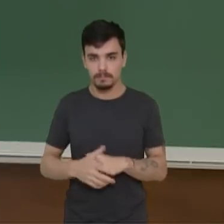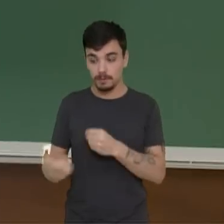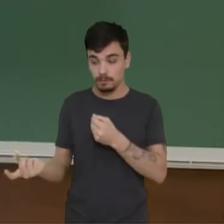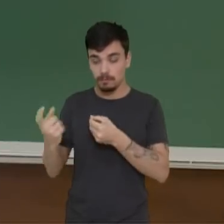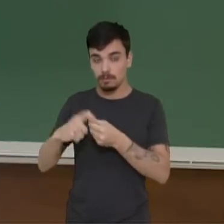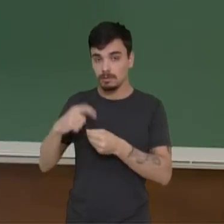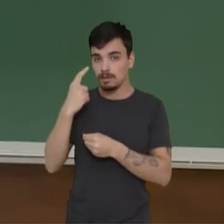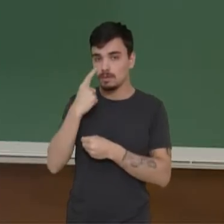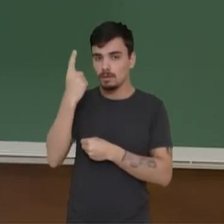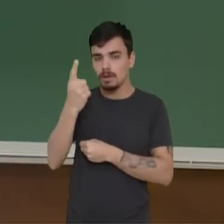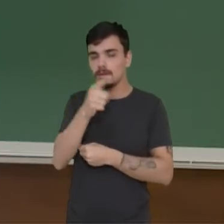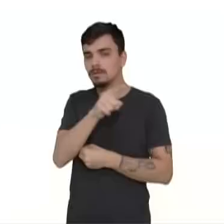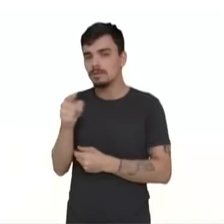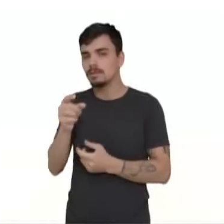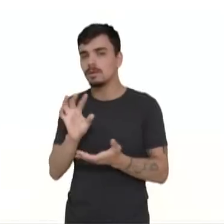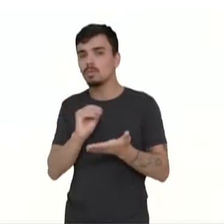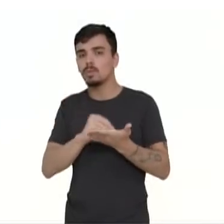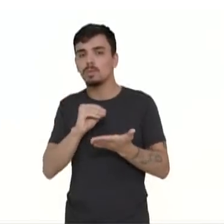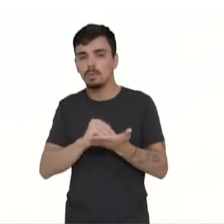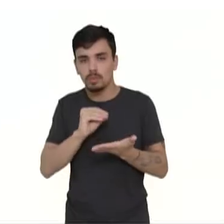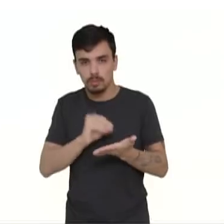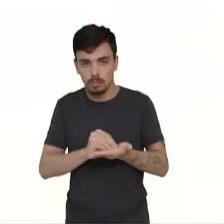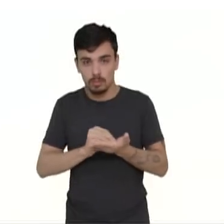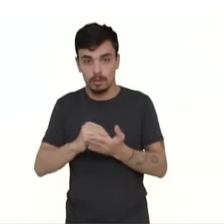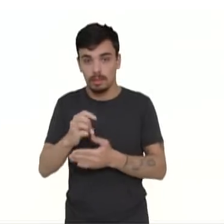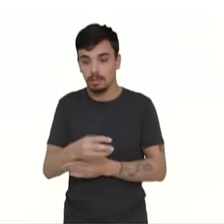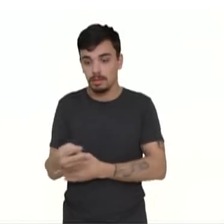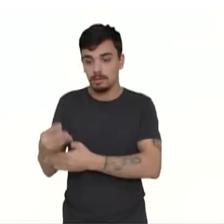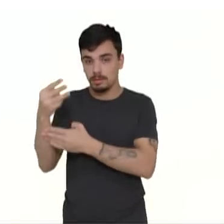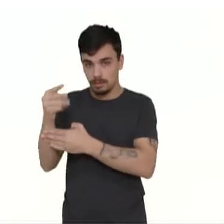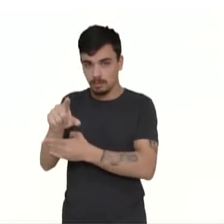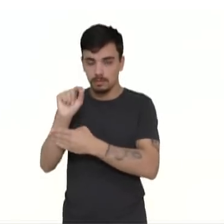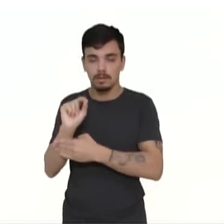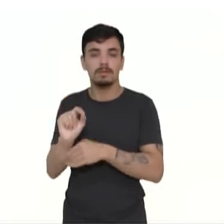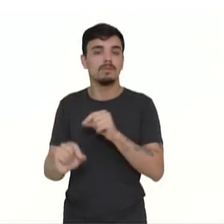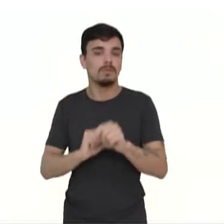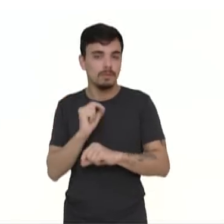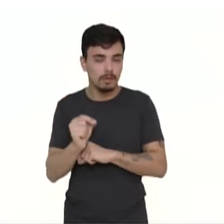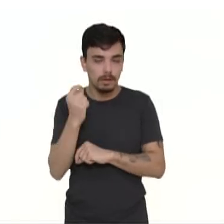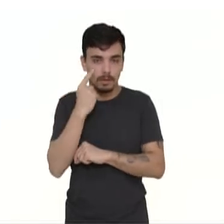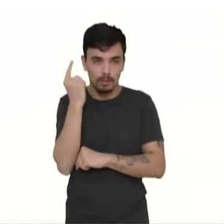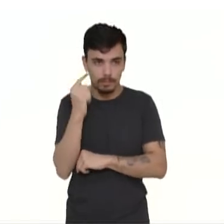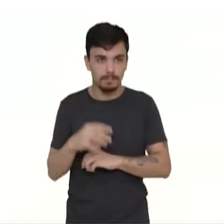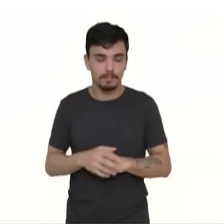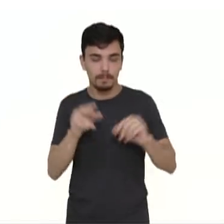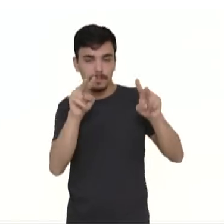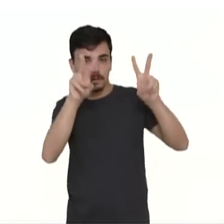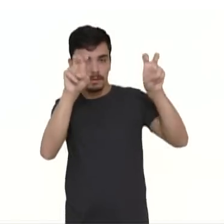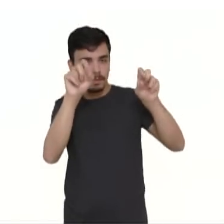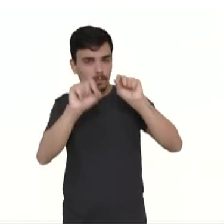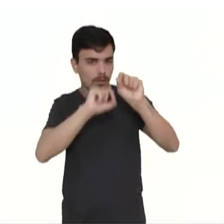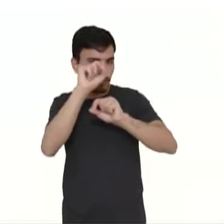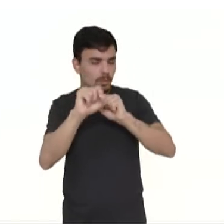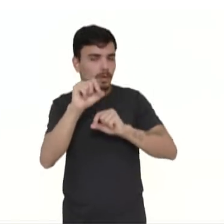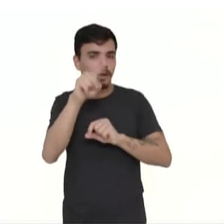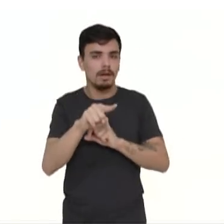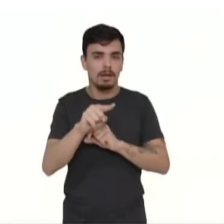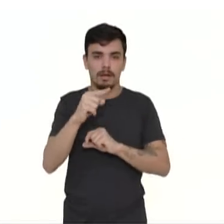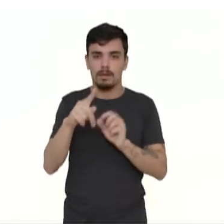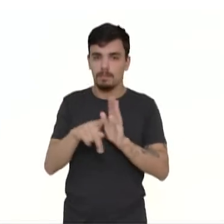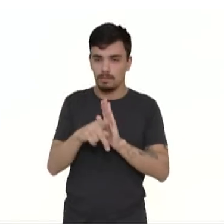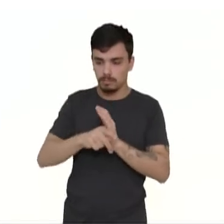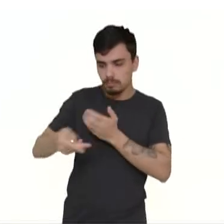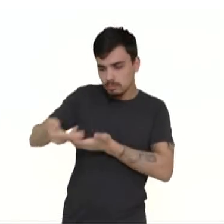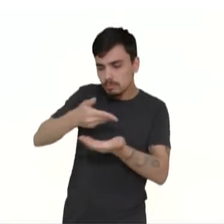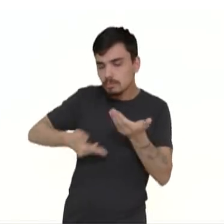Retornando então, pessoal, quem assinalou ali a terceira alternativa, né? Então, a temática abordada nessa charge, a temática é o assunto